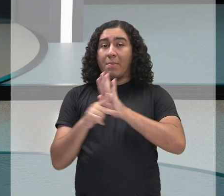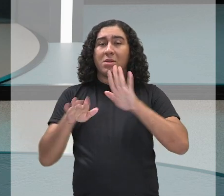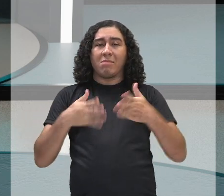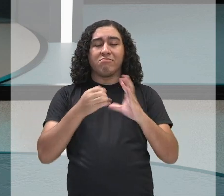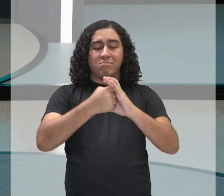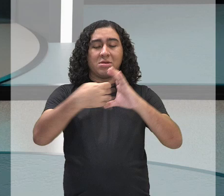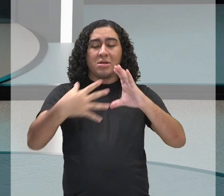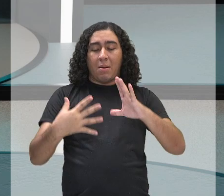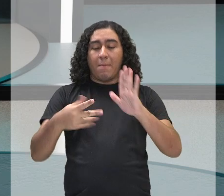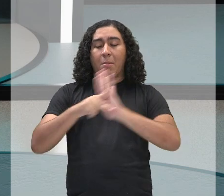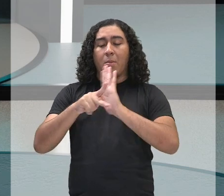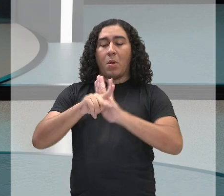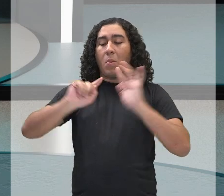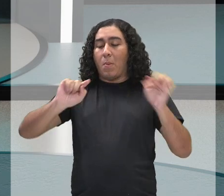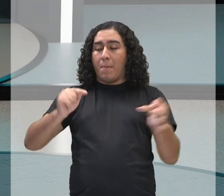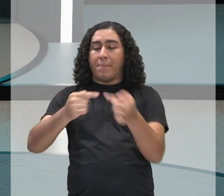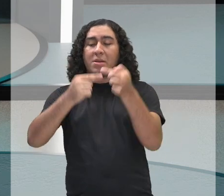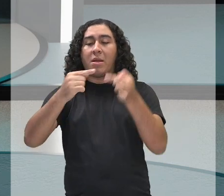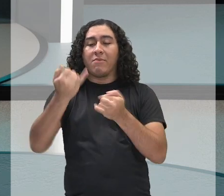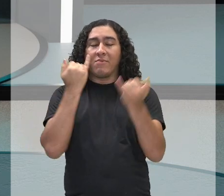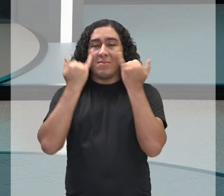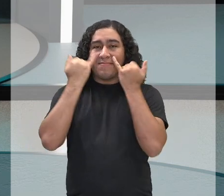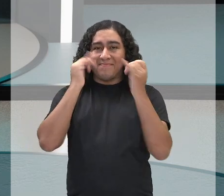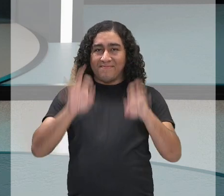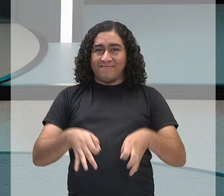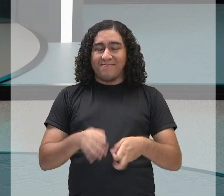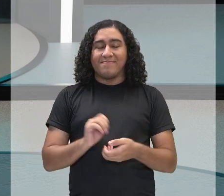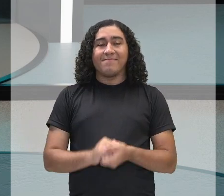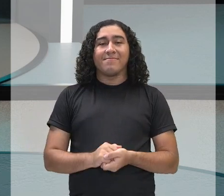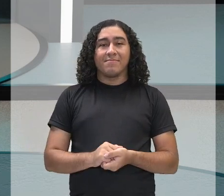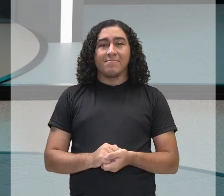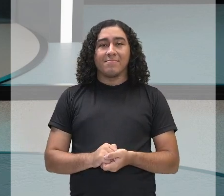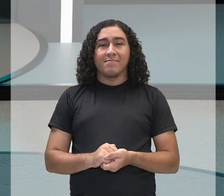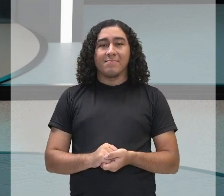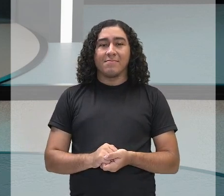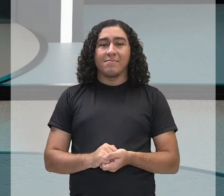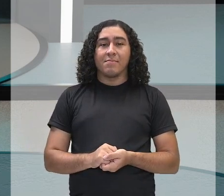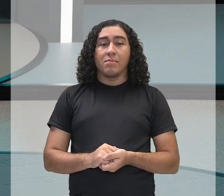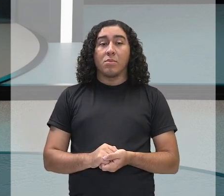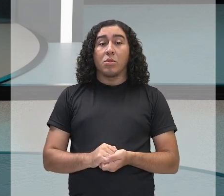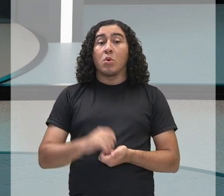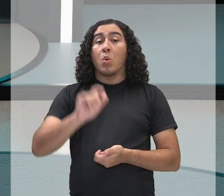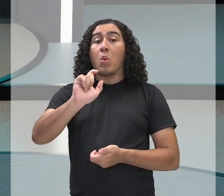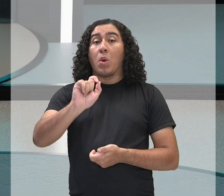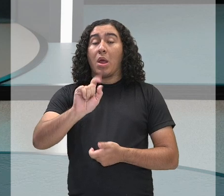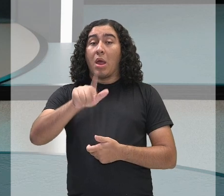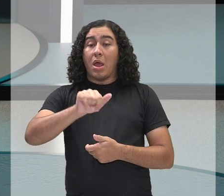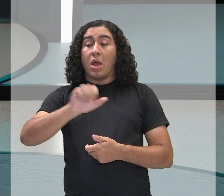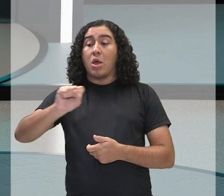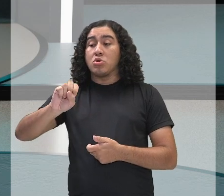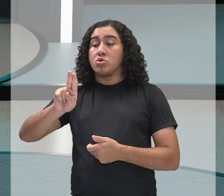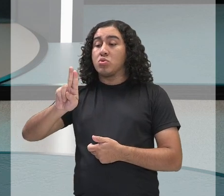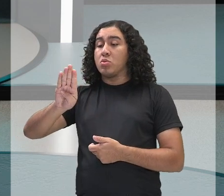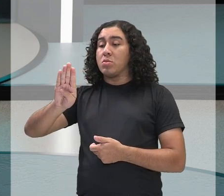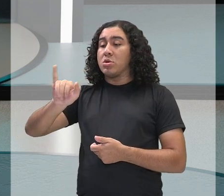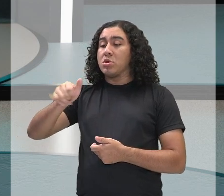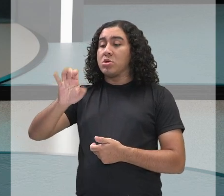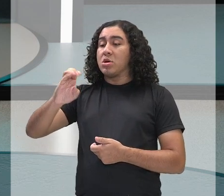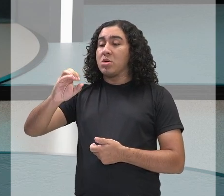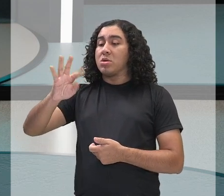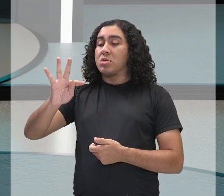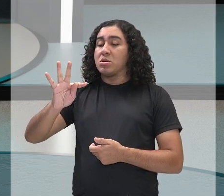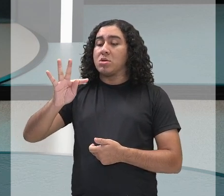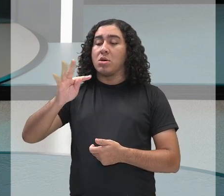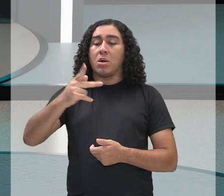bem essa informação aqui, tá bom? Então, o que seriam os subject pronouns? O que seria um pronome